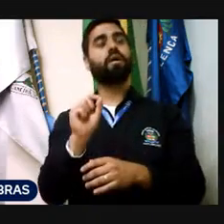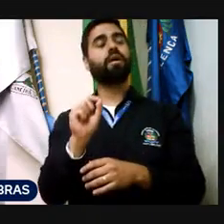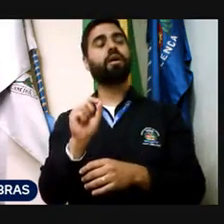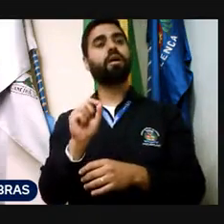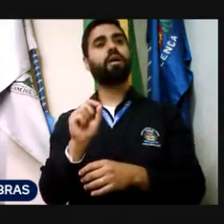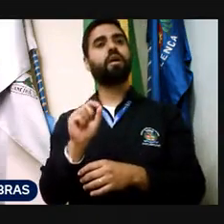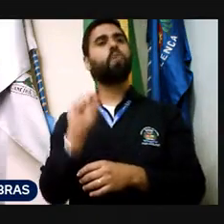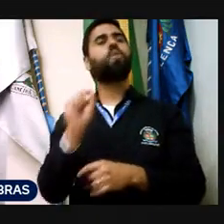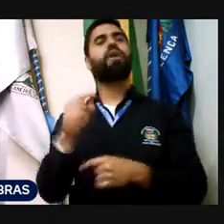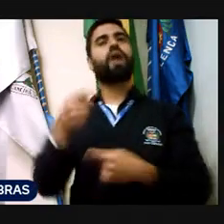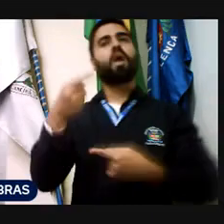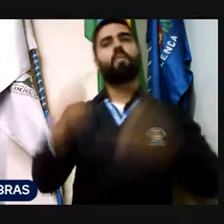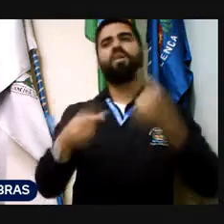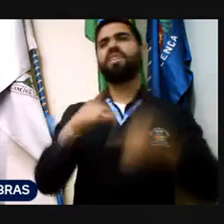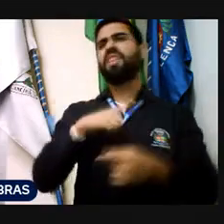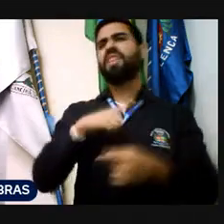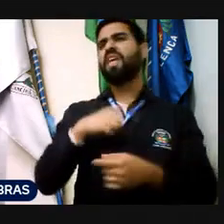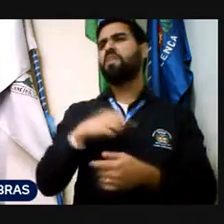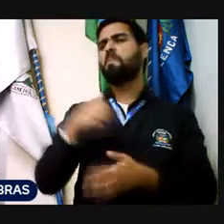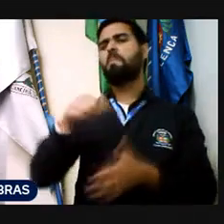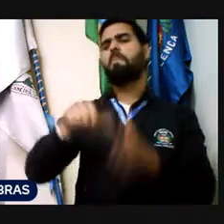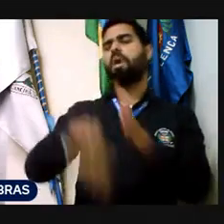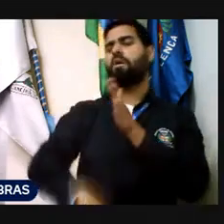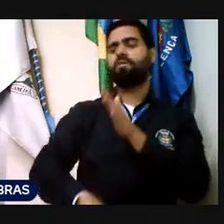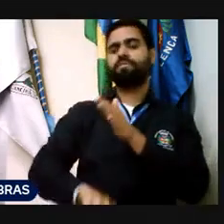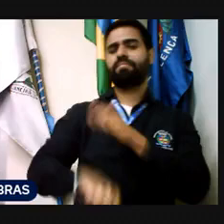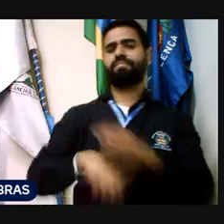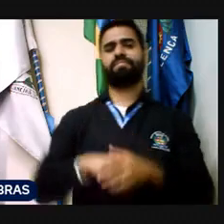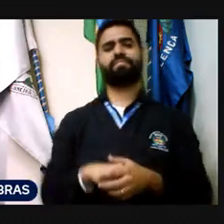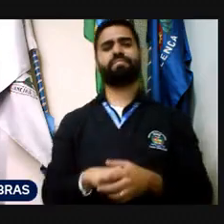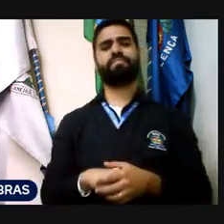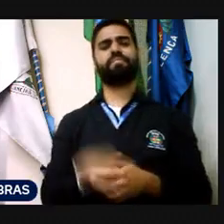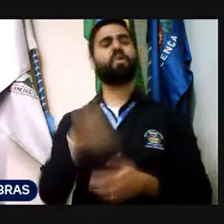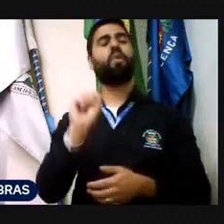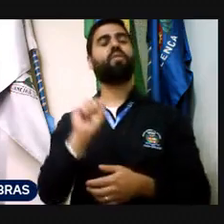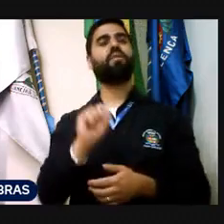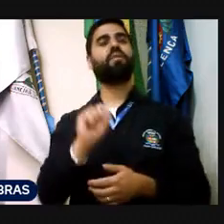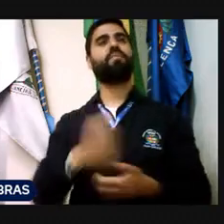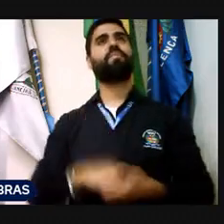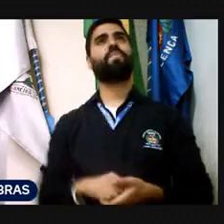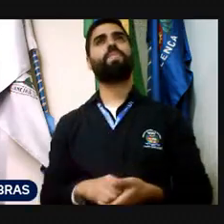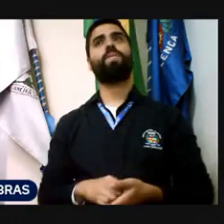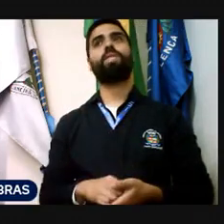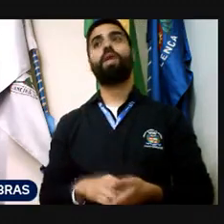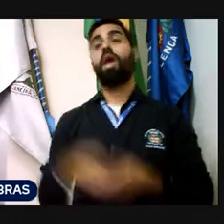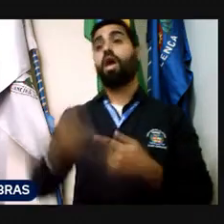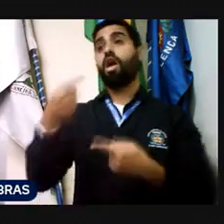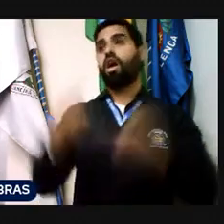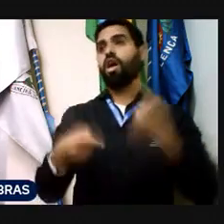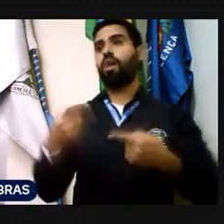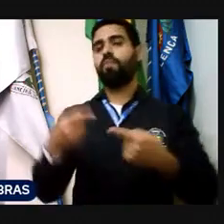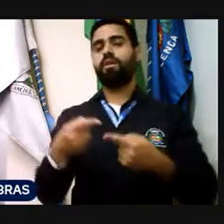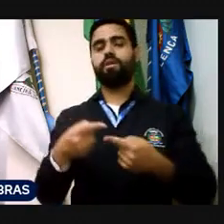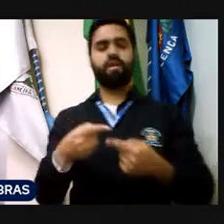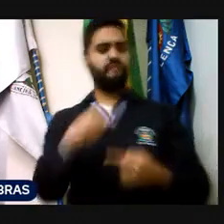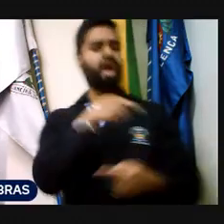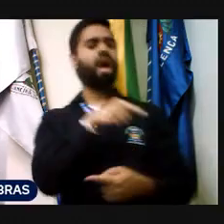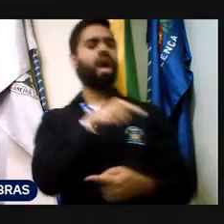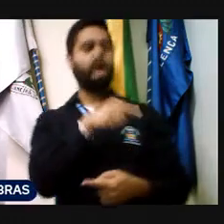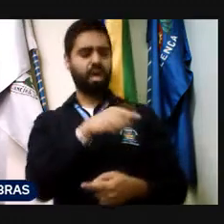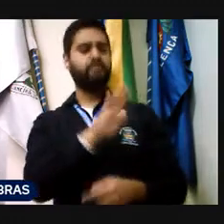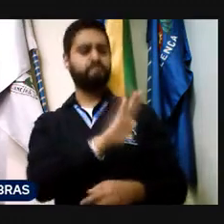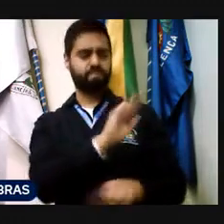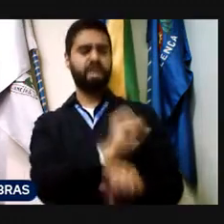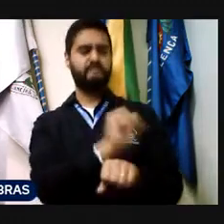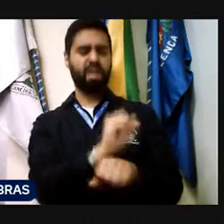a política tem de pior, que é a política do revanchismo, da vingança,